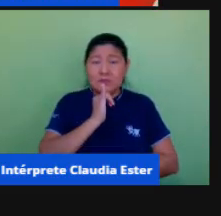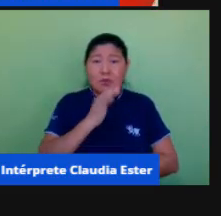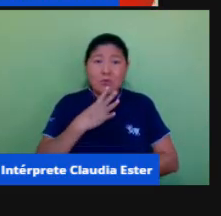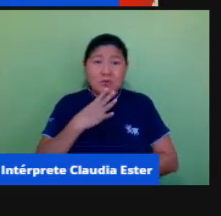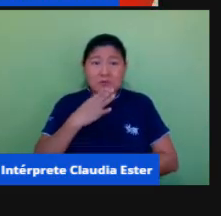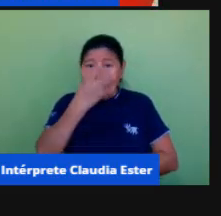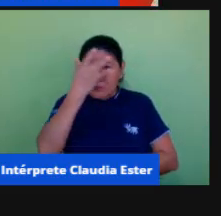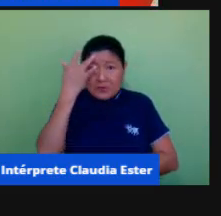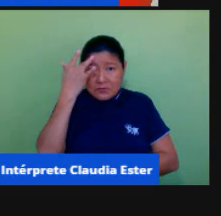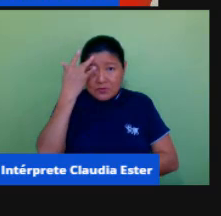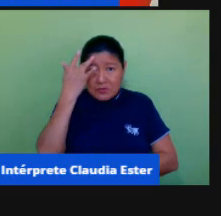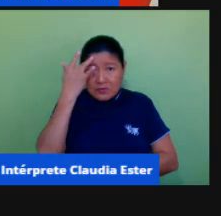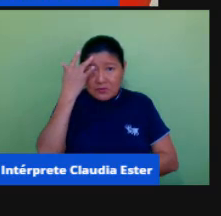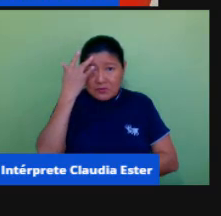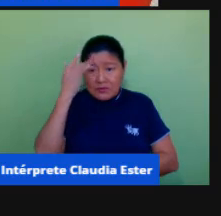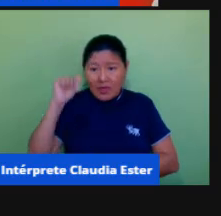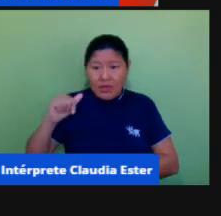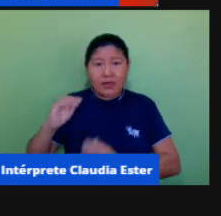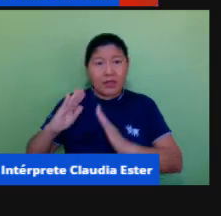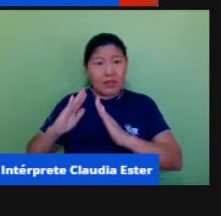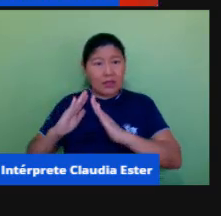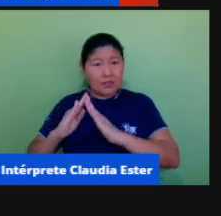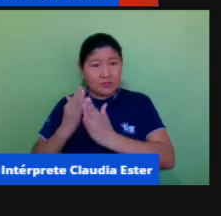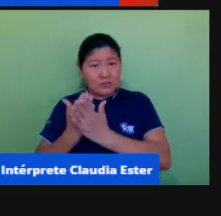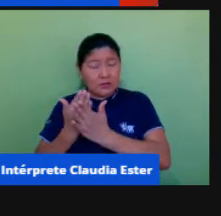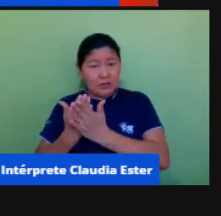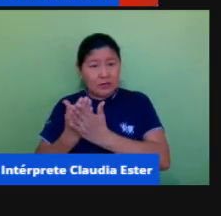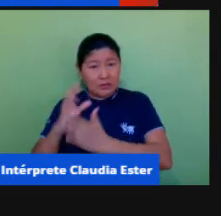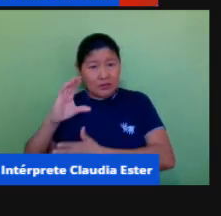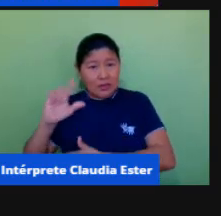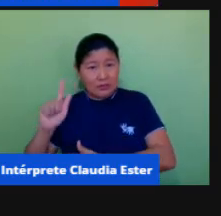inclusive em Campurândia, a escola SESI, Senai,